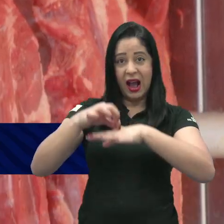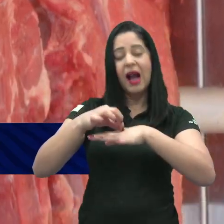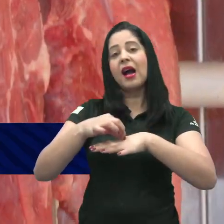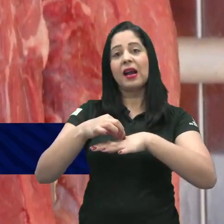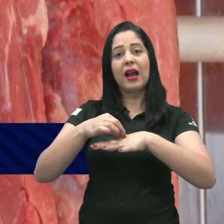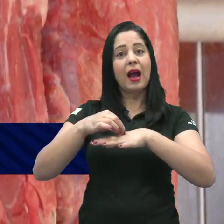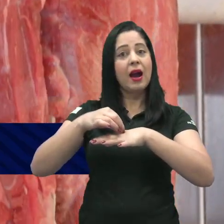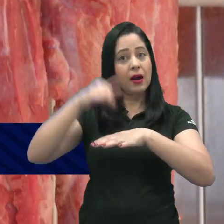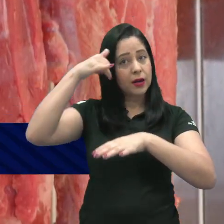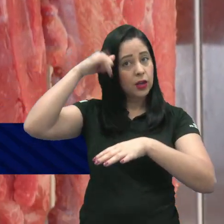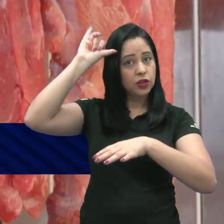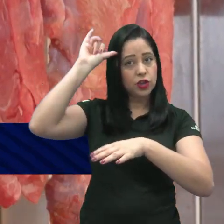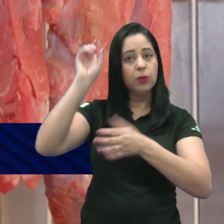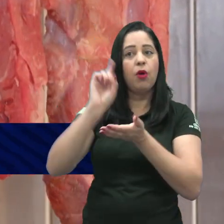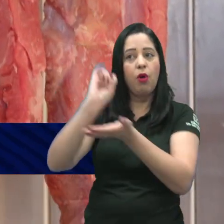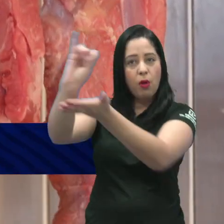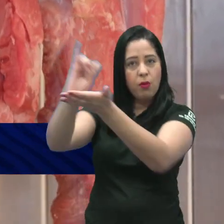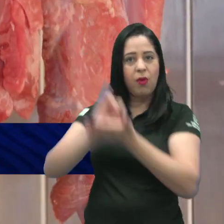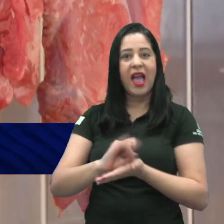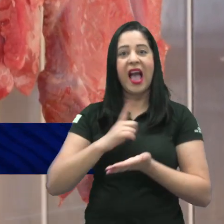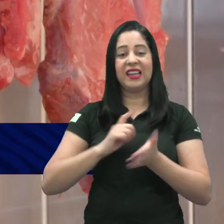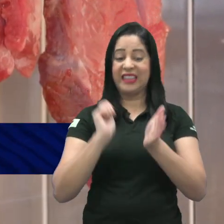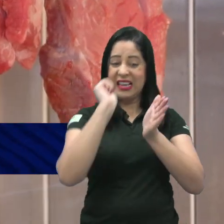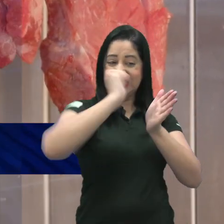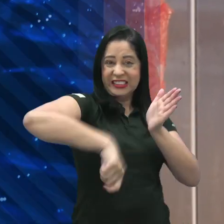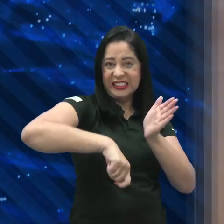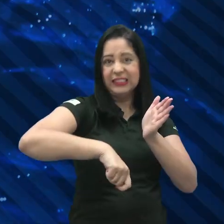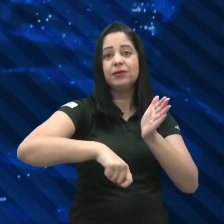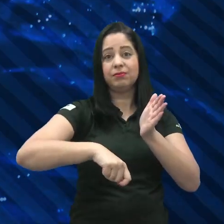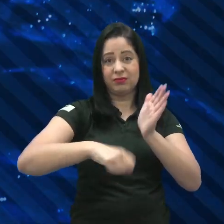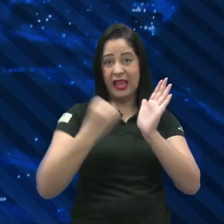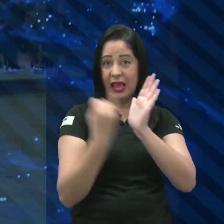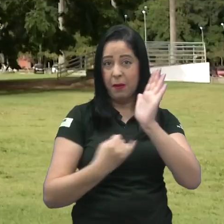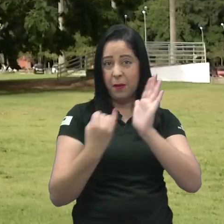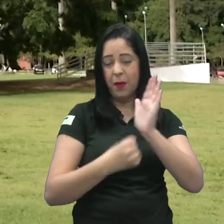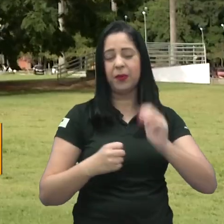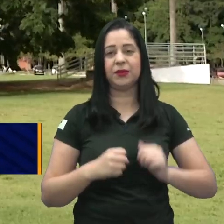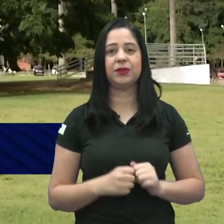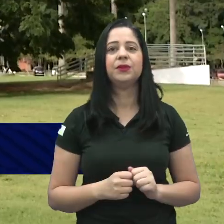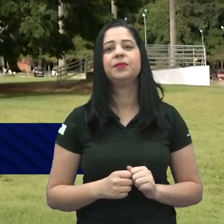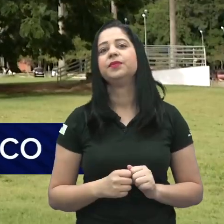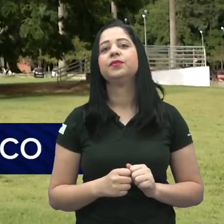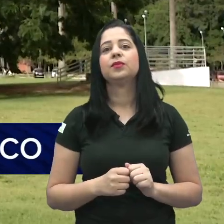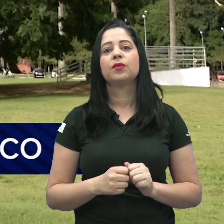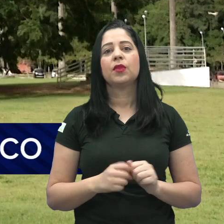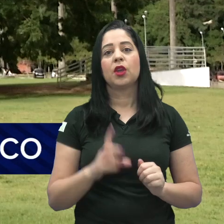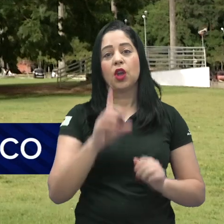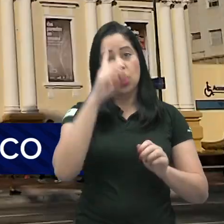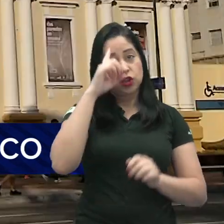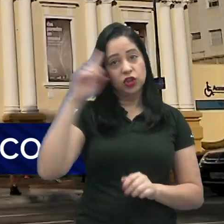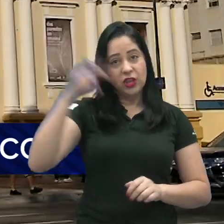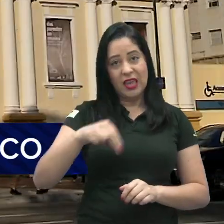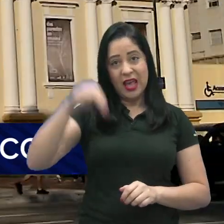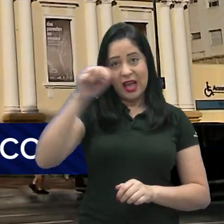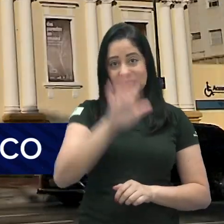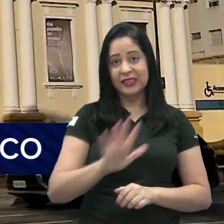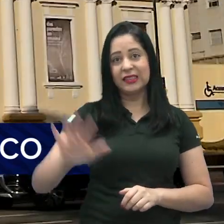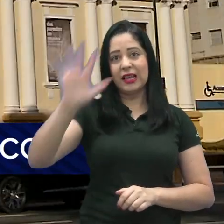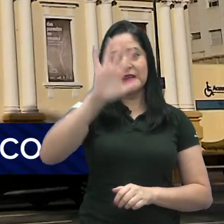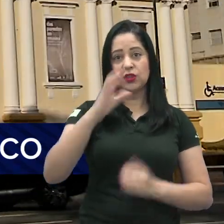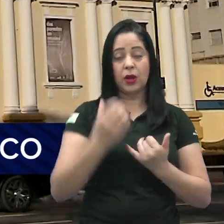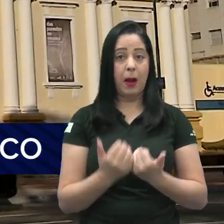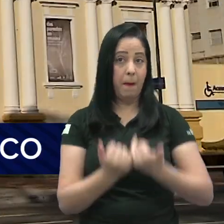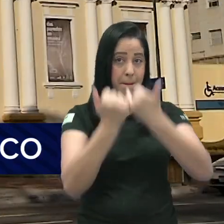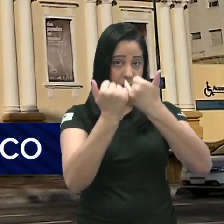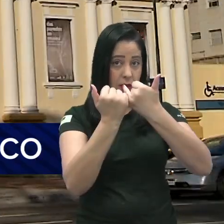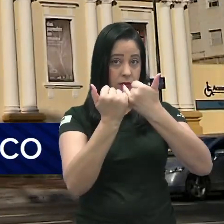bovina brasileira é alvo do tarifaço de Donald Trump. Dia Nacional do Patrimônio Histórico. São José dos Campos tem